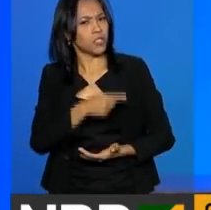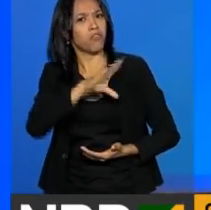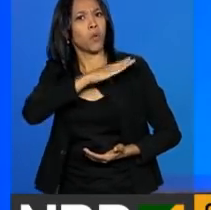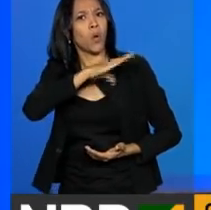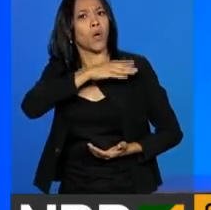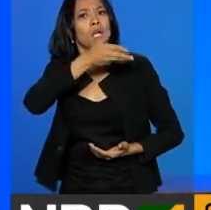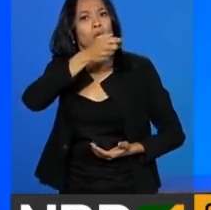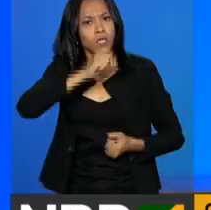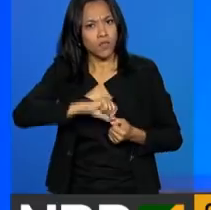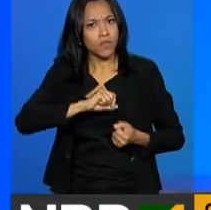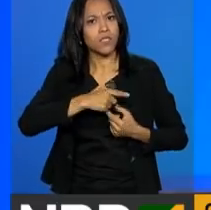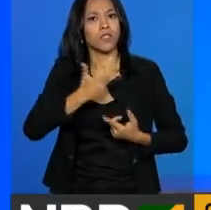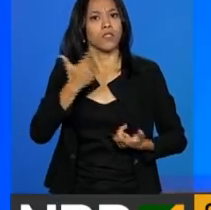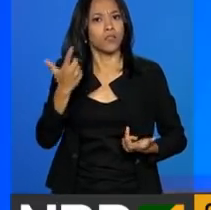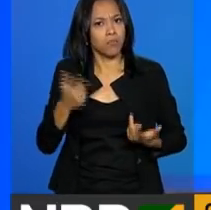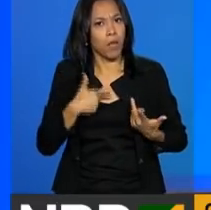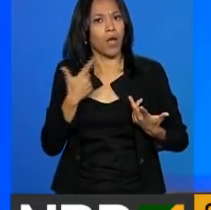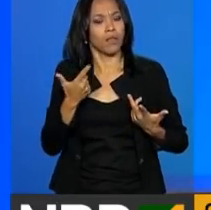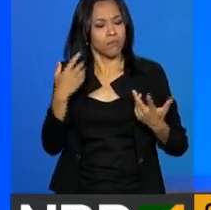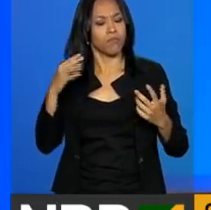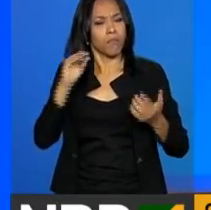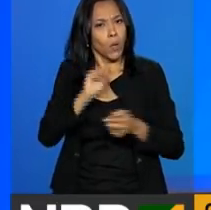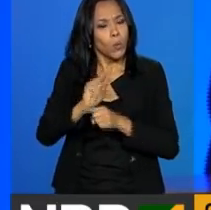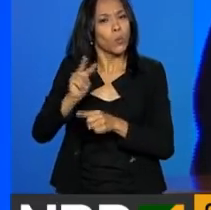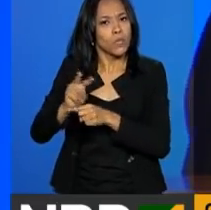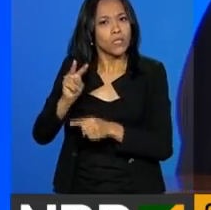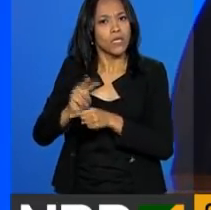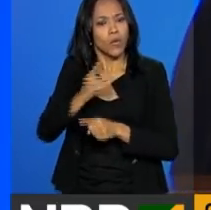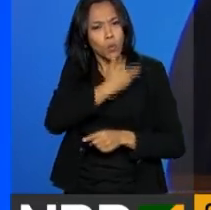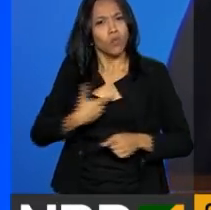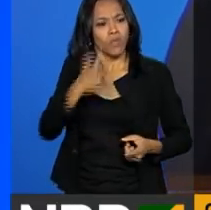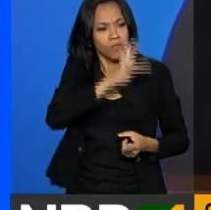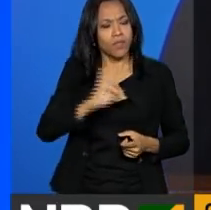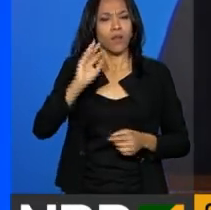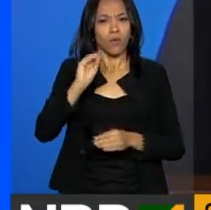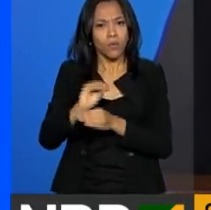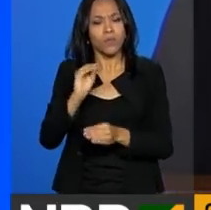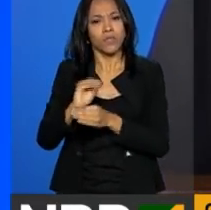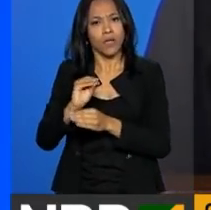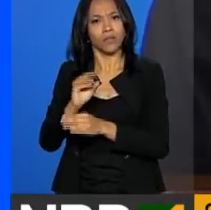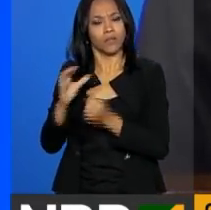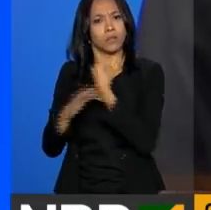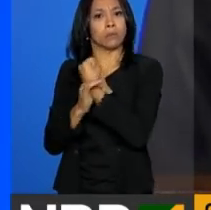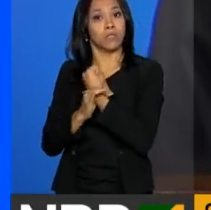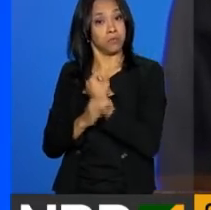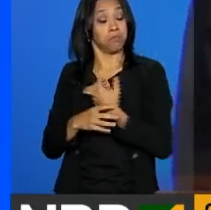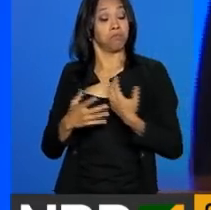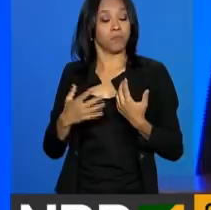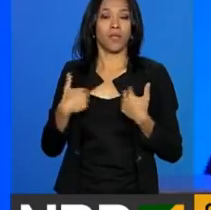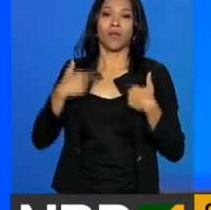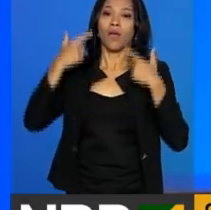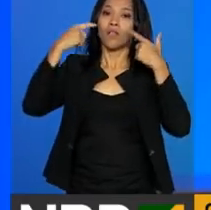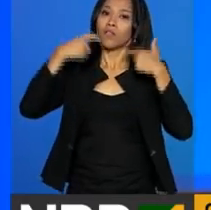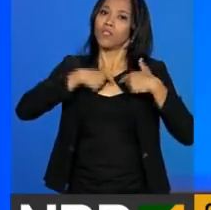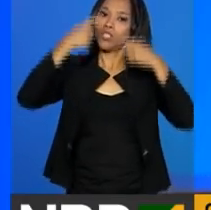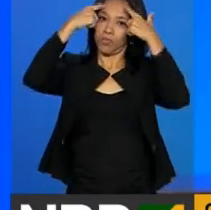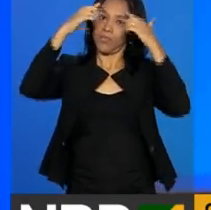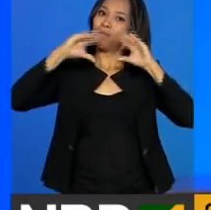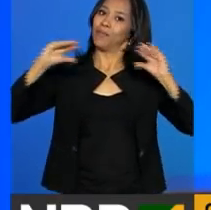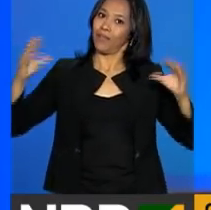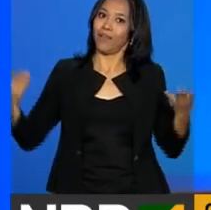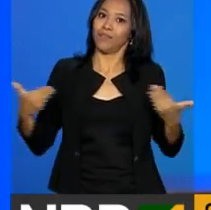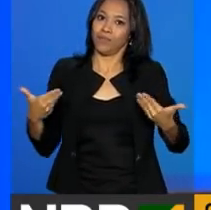para também cuidar da segurança pública o que dá uma certa tranquilidade então eu creio que em pouquíssimo tempo nós